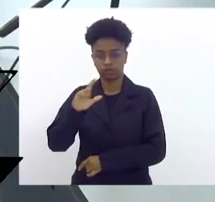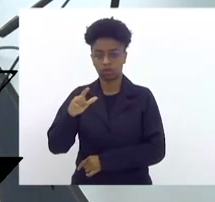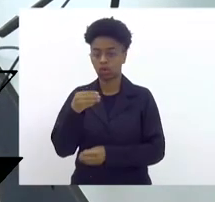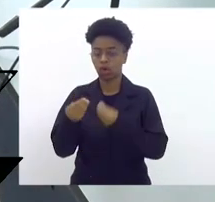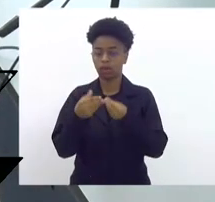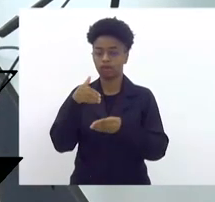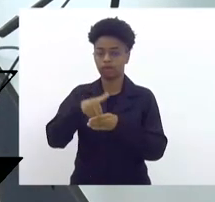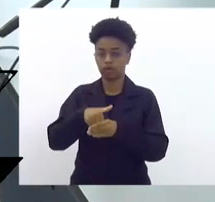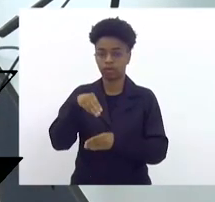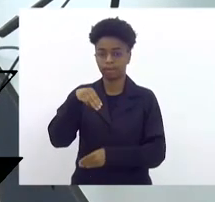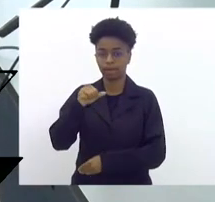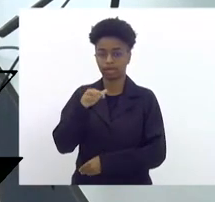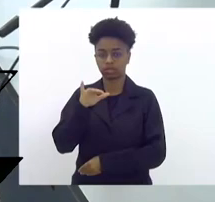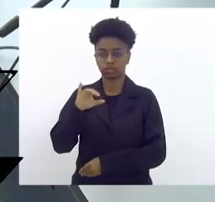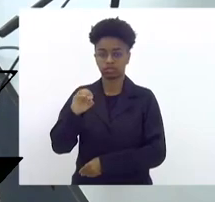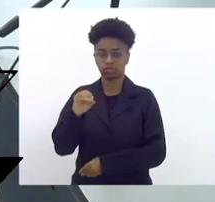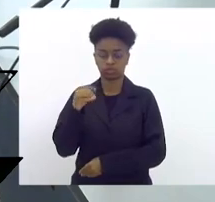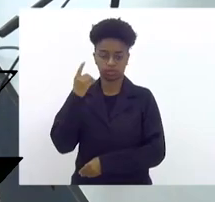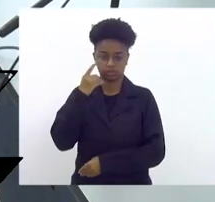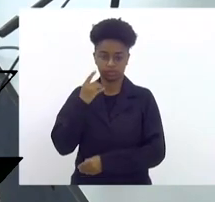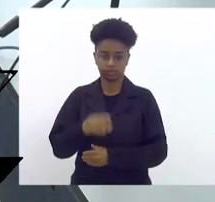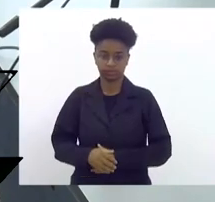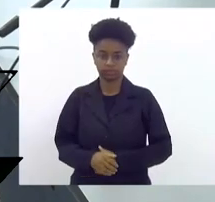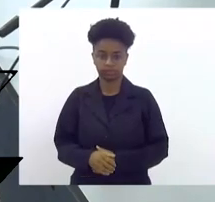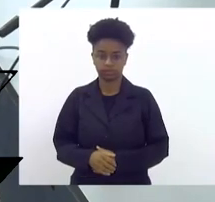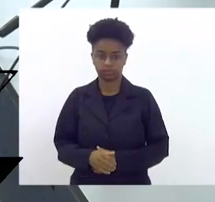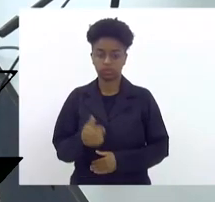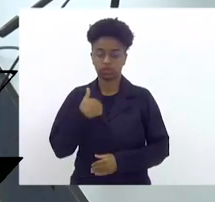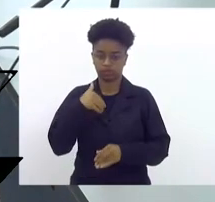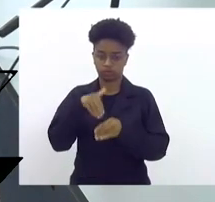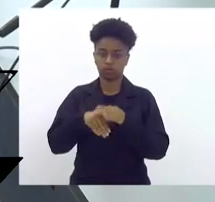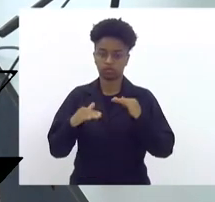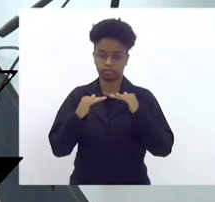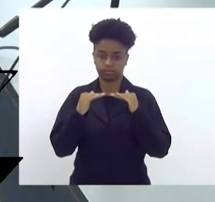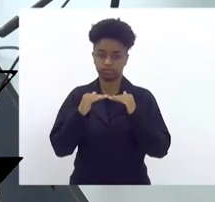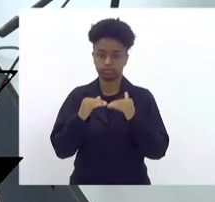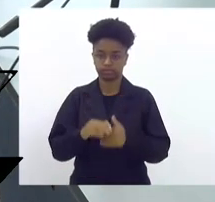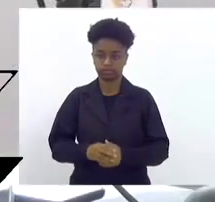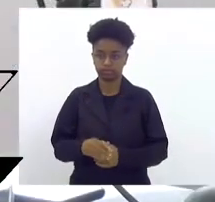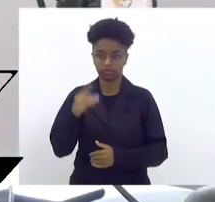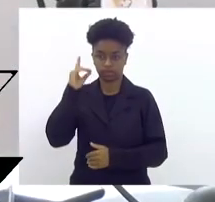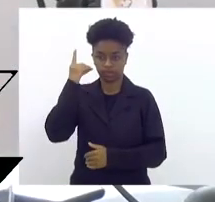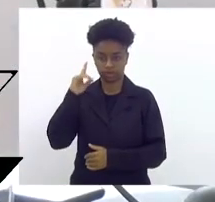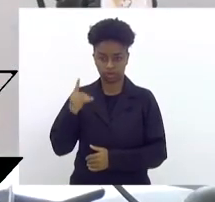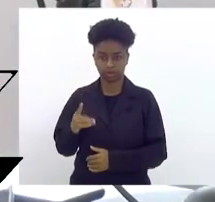vota Deputado Márcio Gualberto Eu voto é favorável